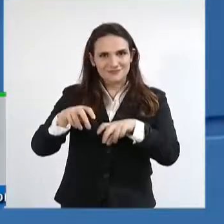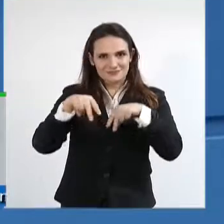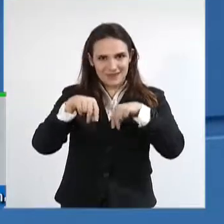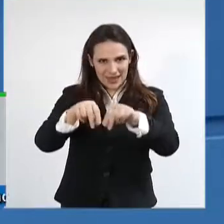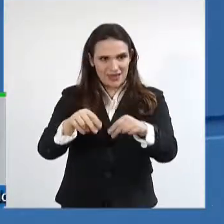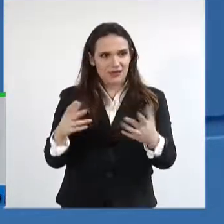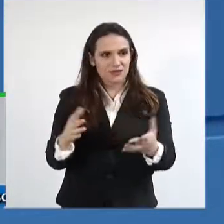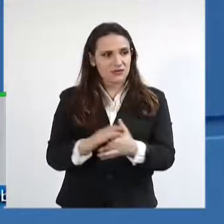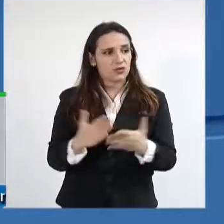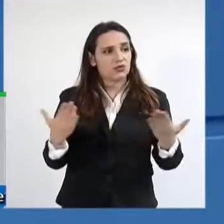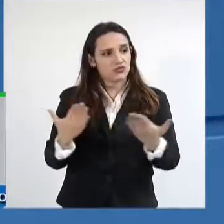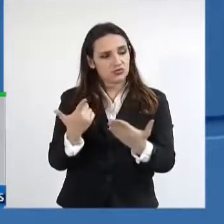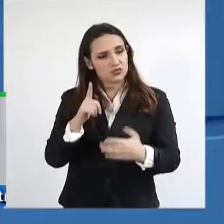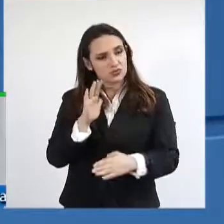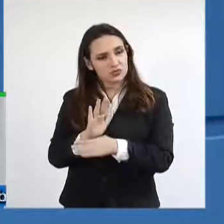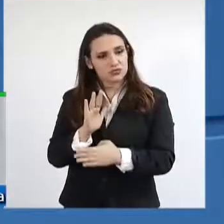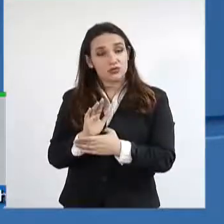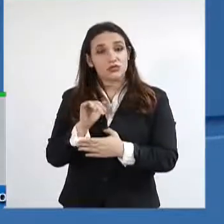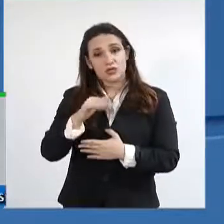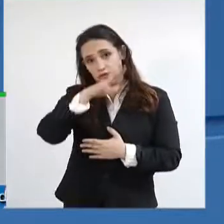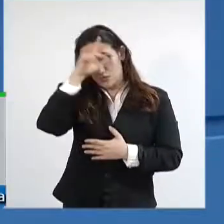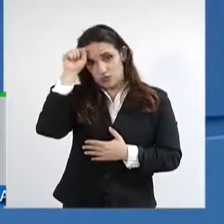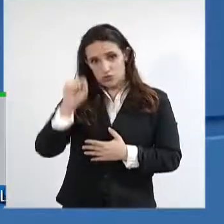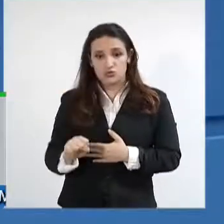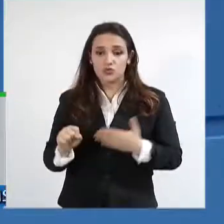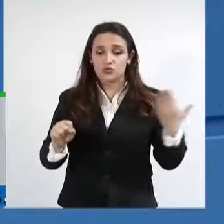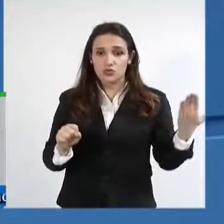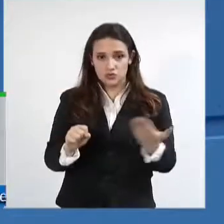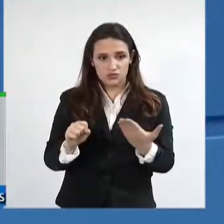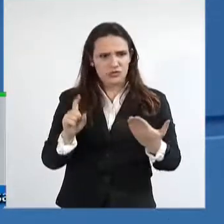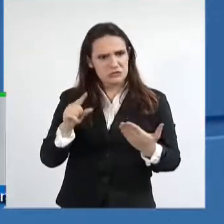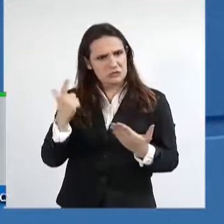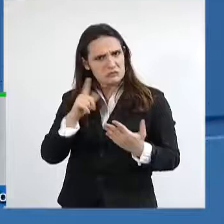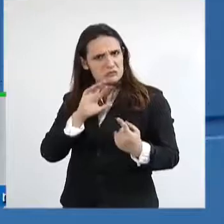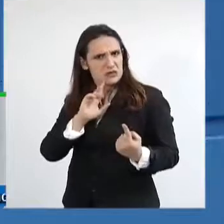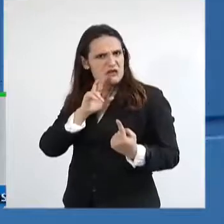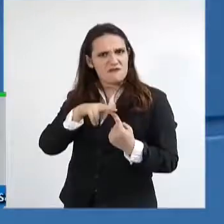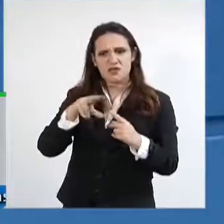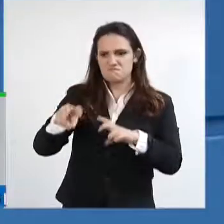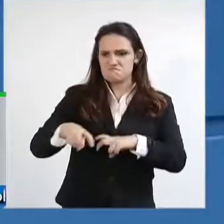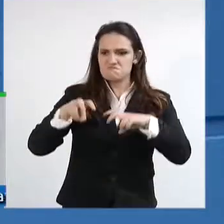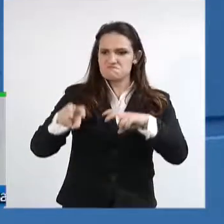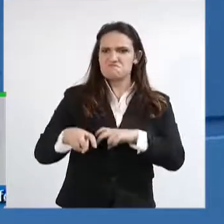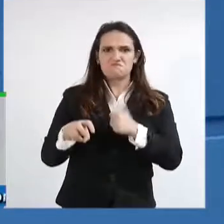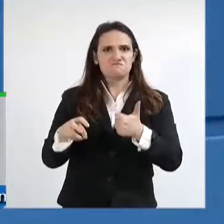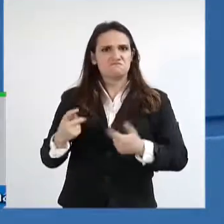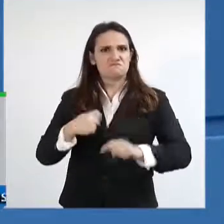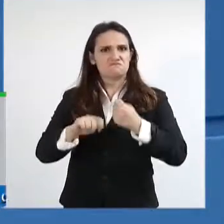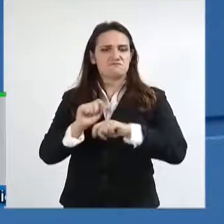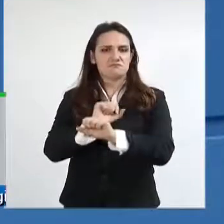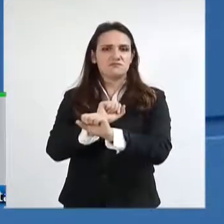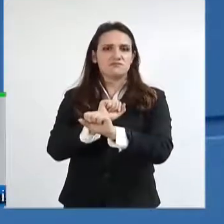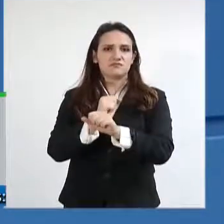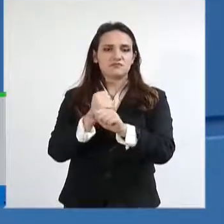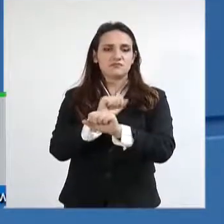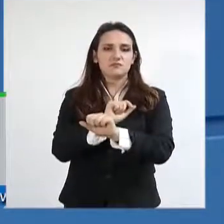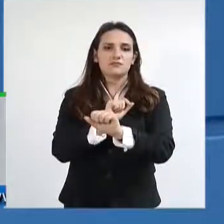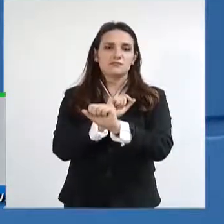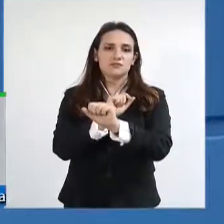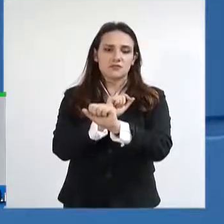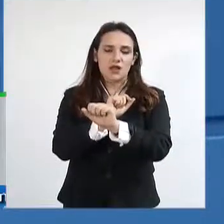Sul. Se hoje o Mato Grosso do Sul é essa potência